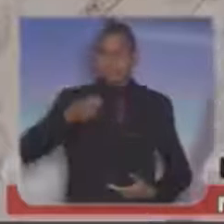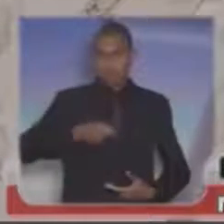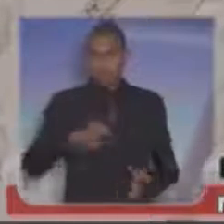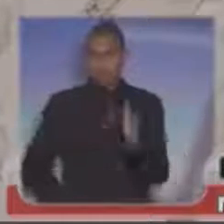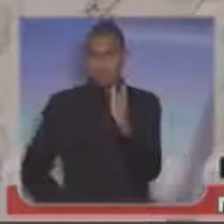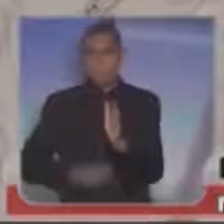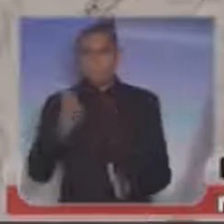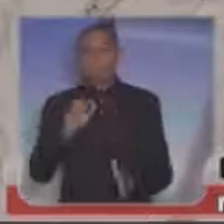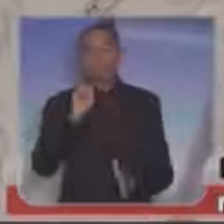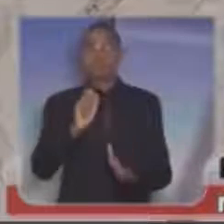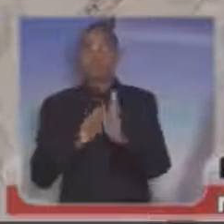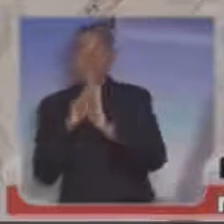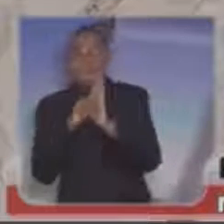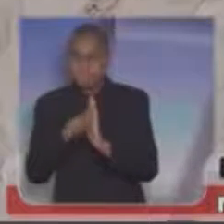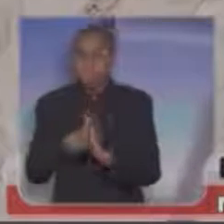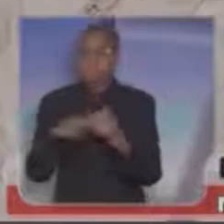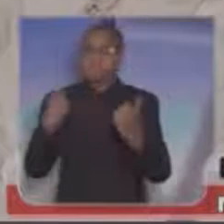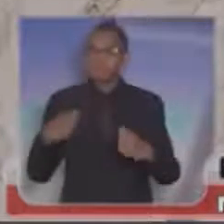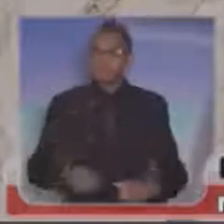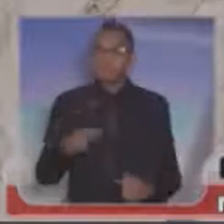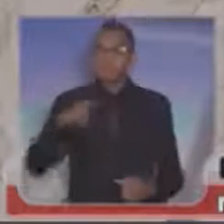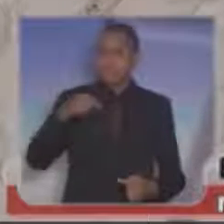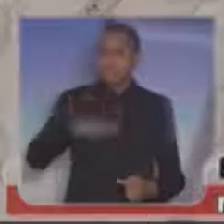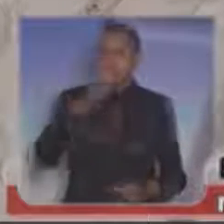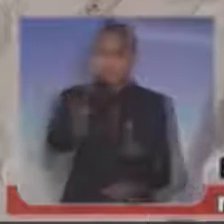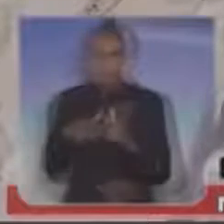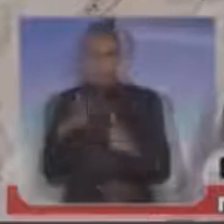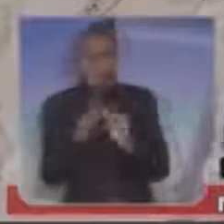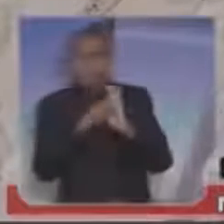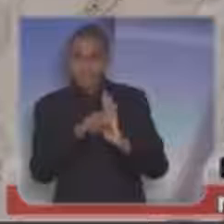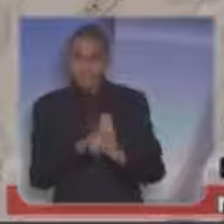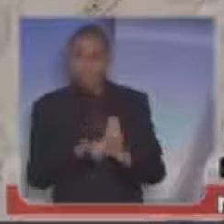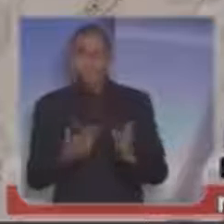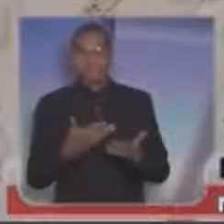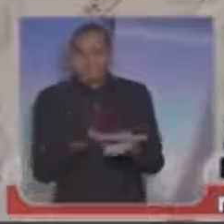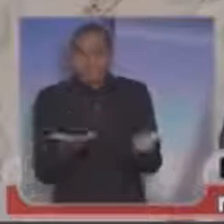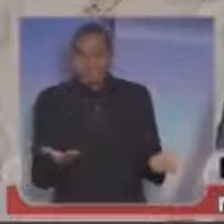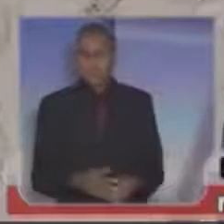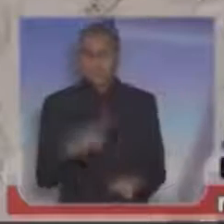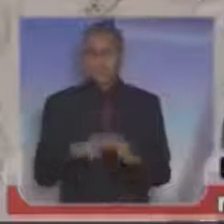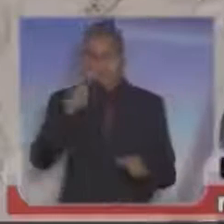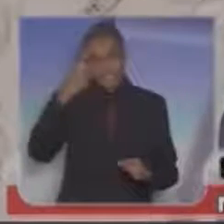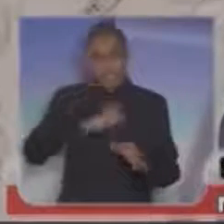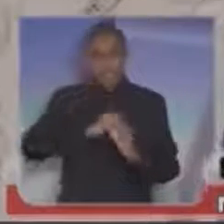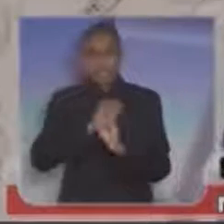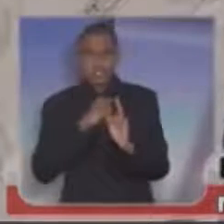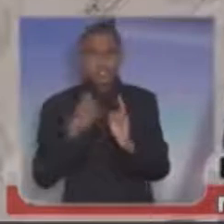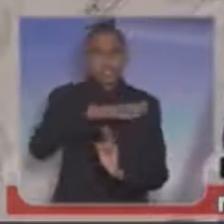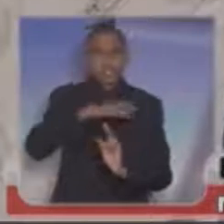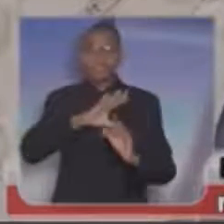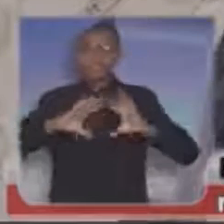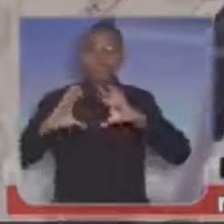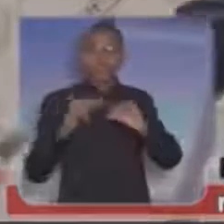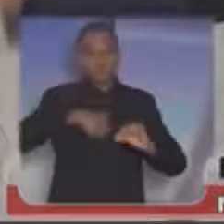checar porque no brasil nós temos que desconfiar dos governos que passa se a idéia toda a sociedade do estado de são paulo